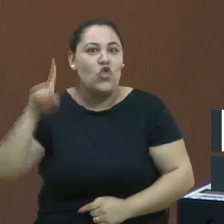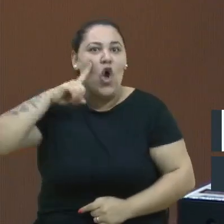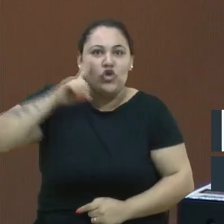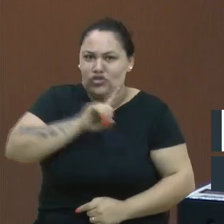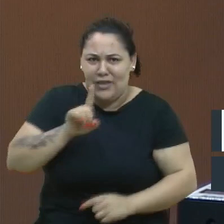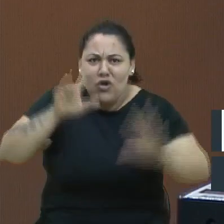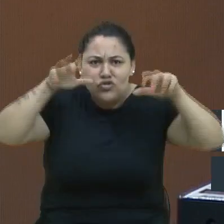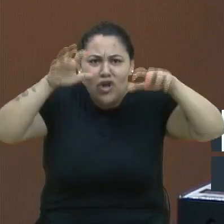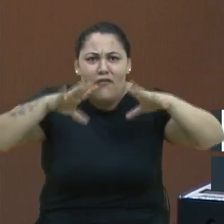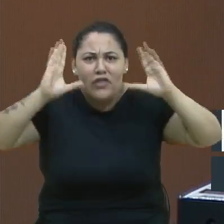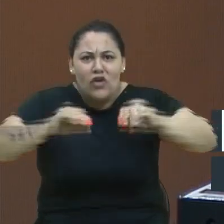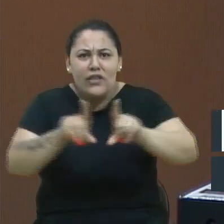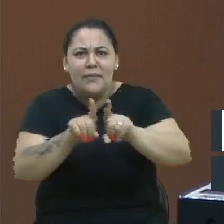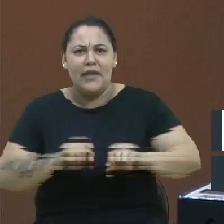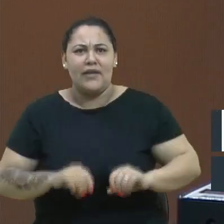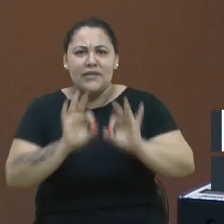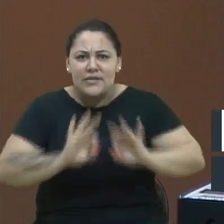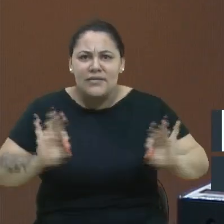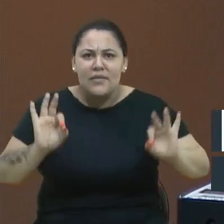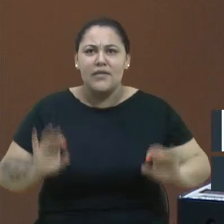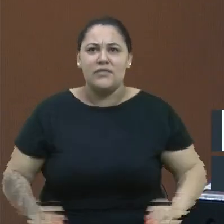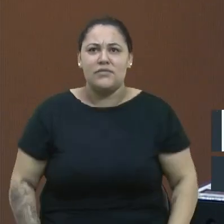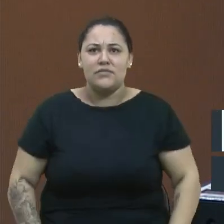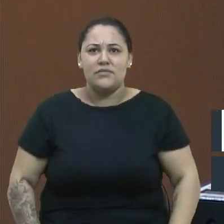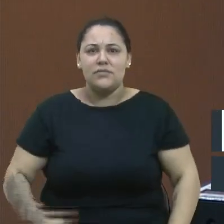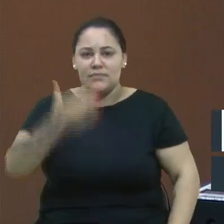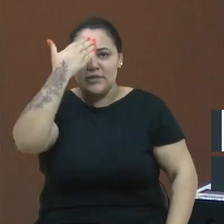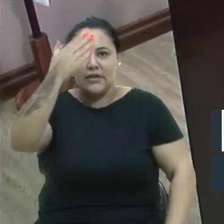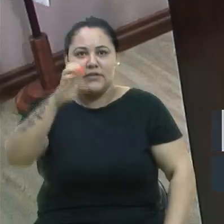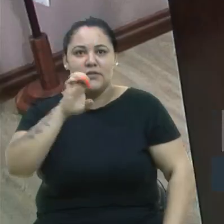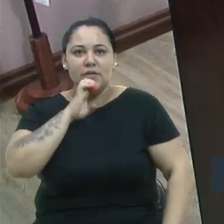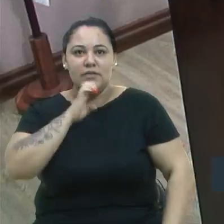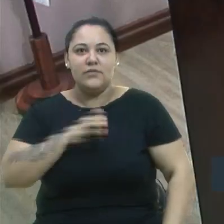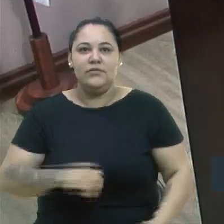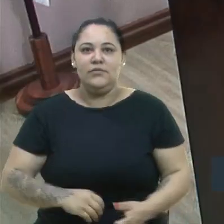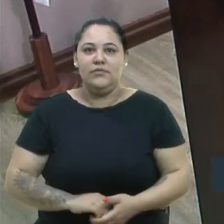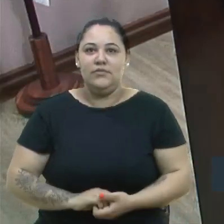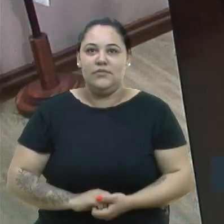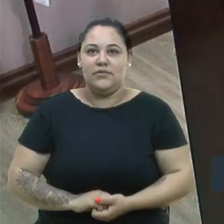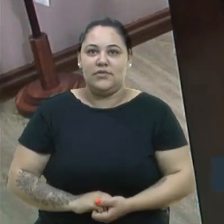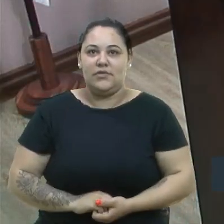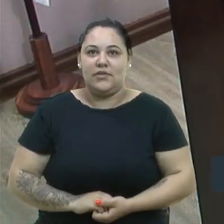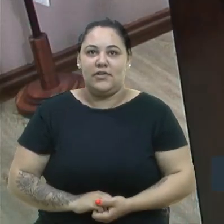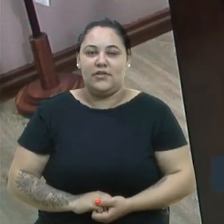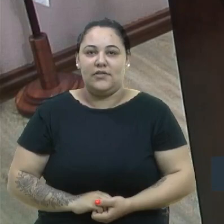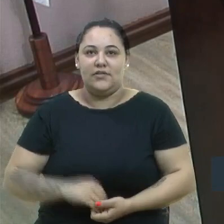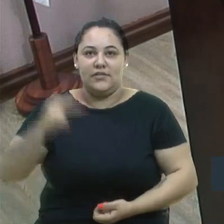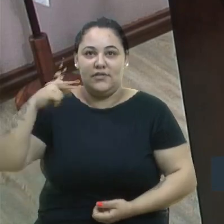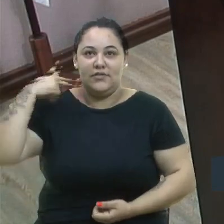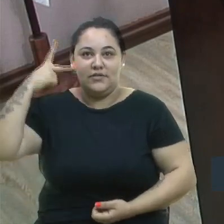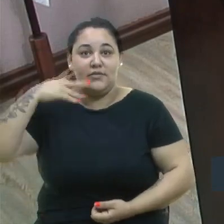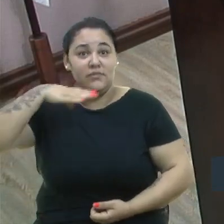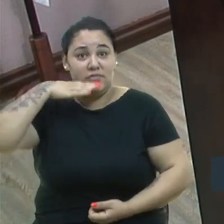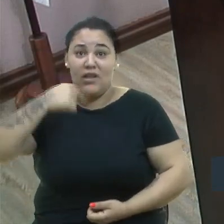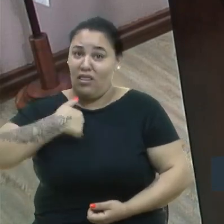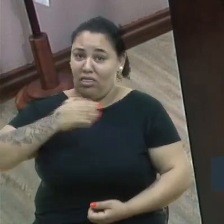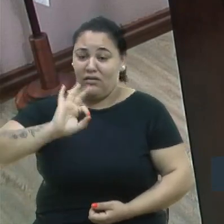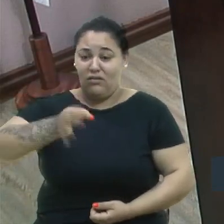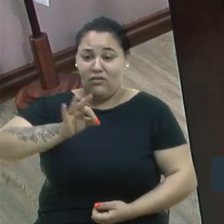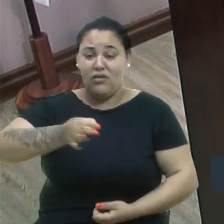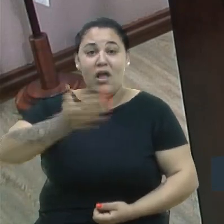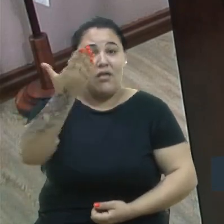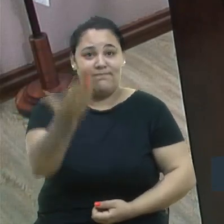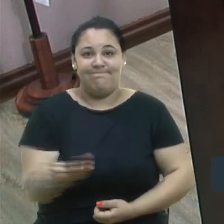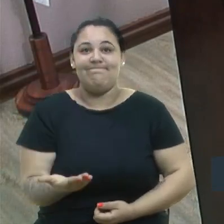noite. Simples assim. Obrigado, vereadora Estela. Vereador Bortola, eu vou ter que concordar